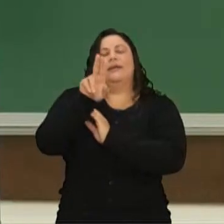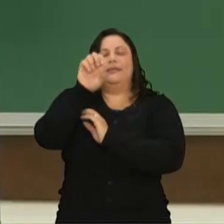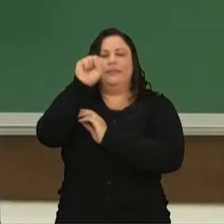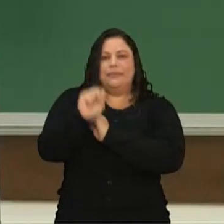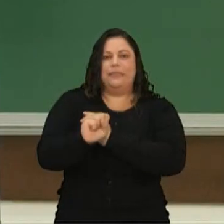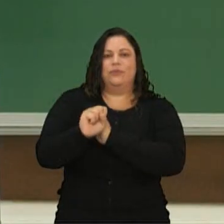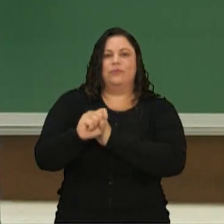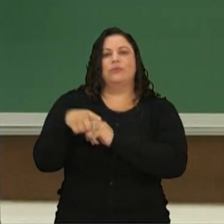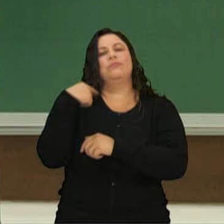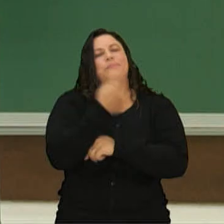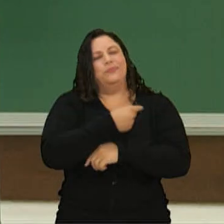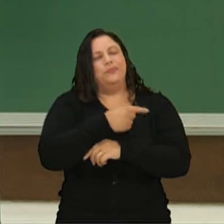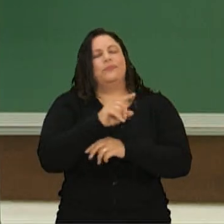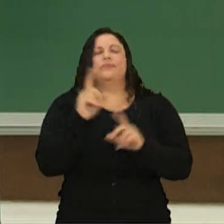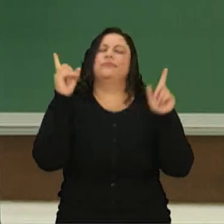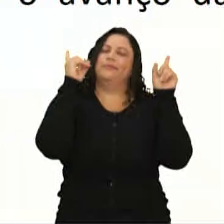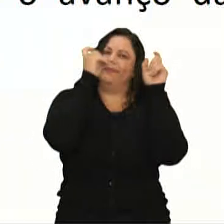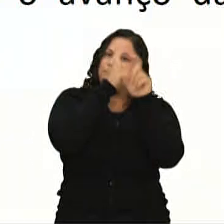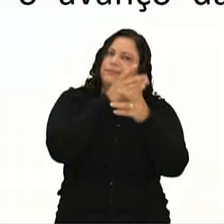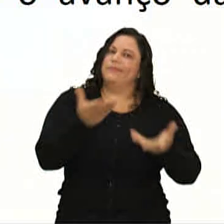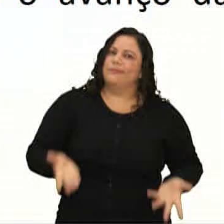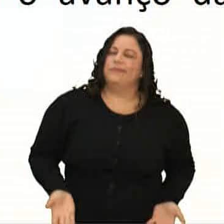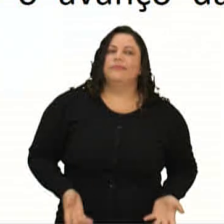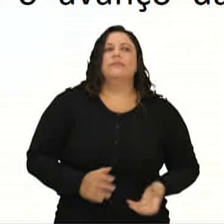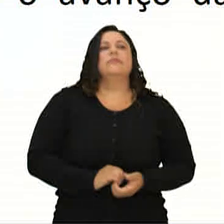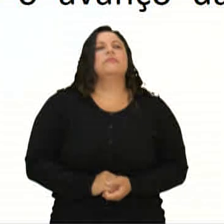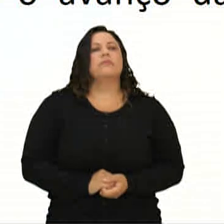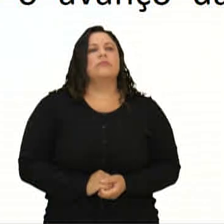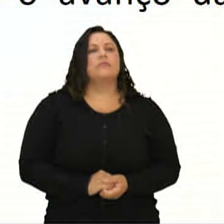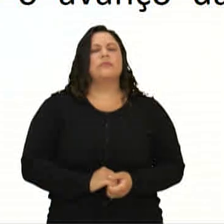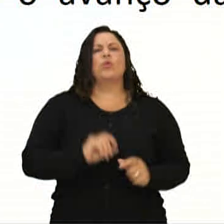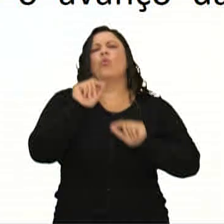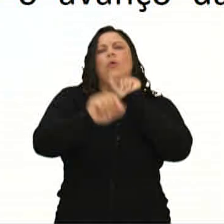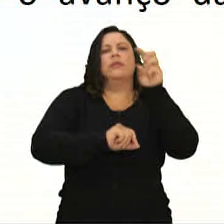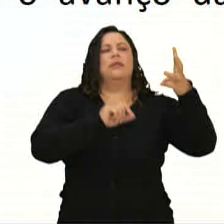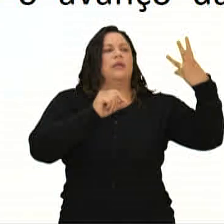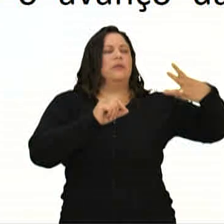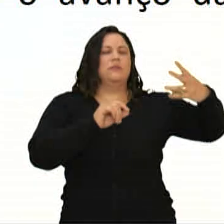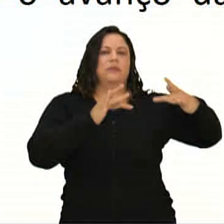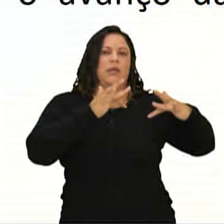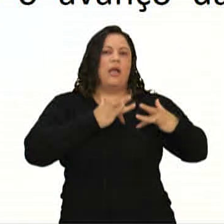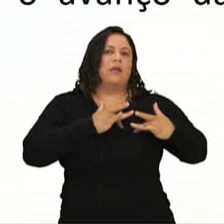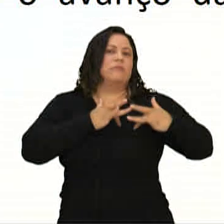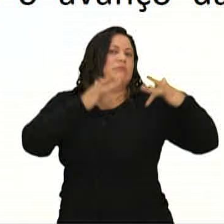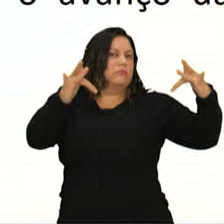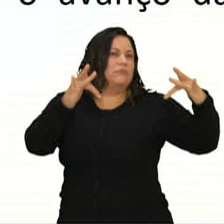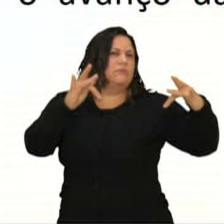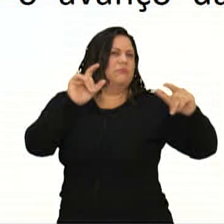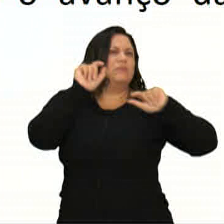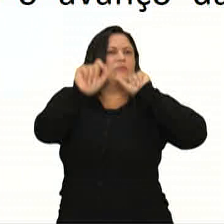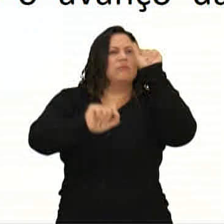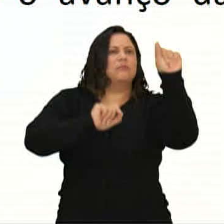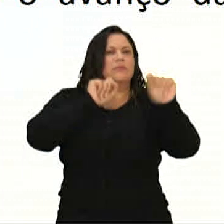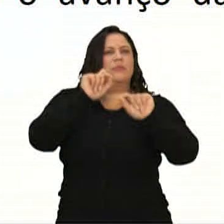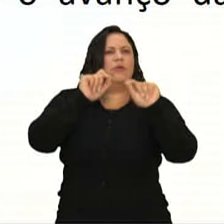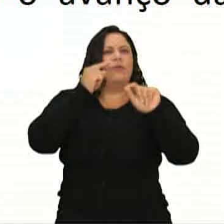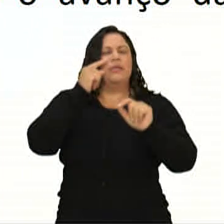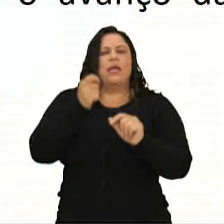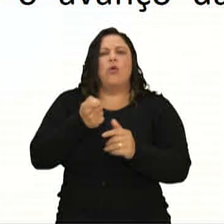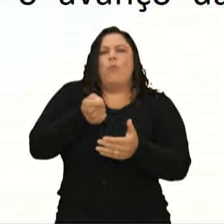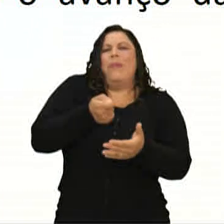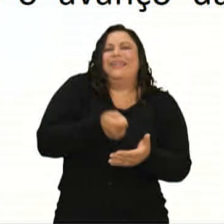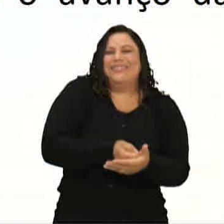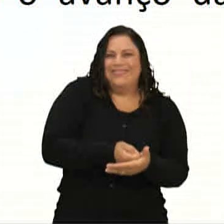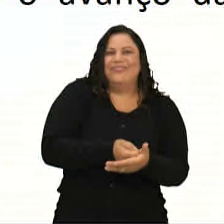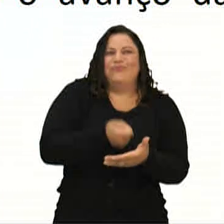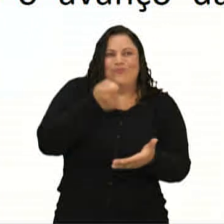fazemos. A caridade. A caridade é, na verdade, uma taxa ou um imposto formal sobre a riqueza e a